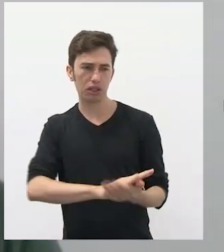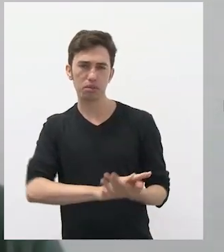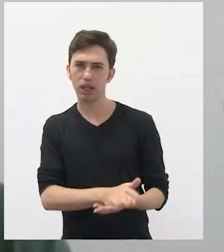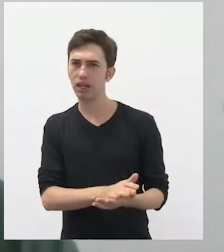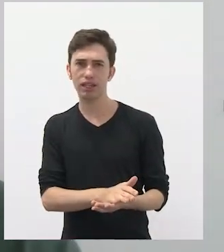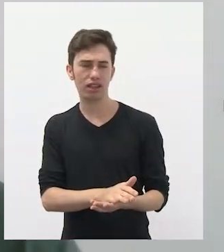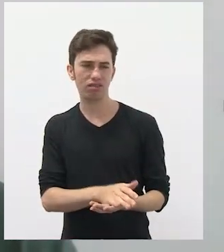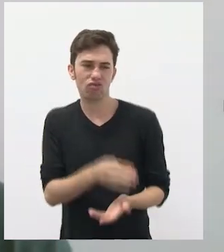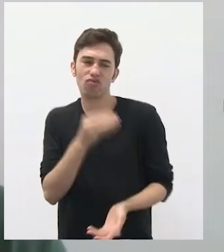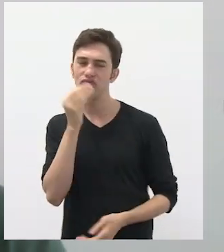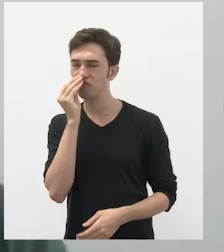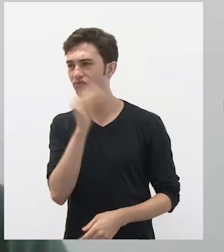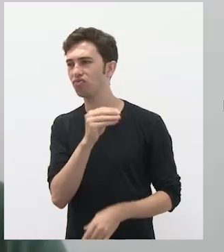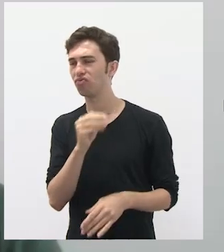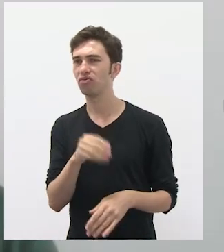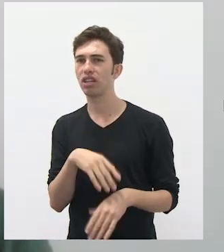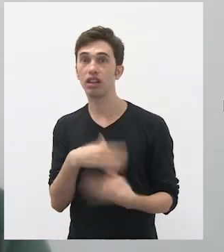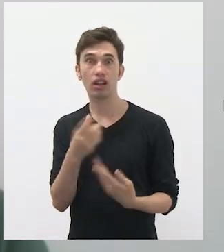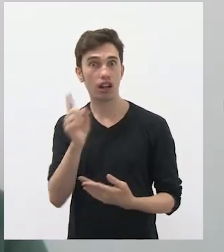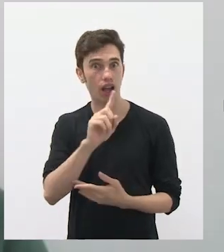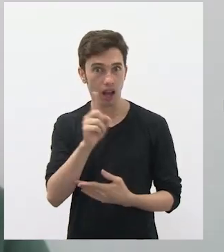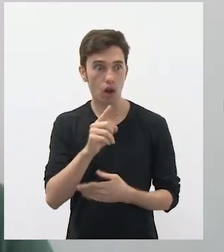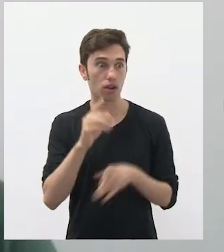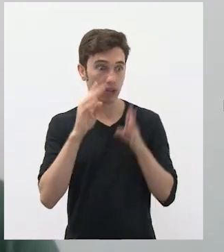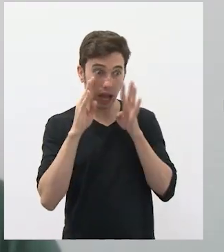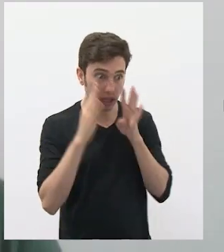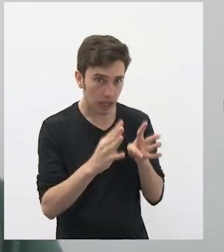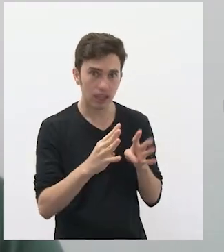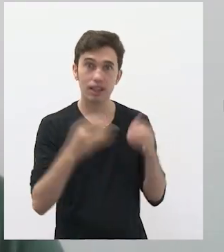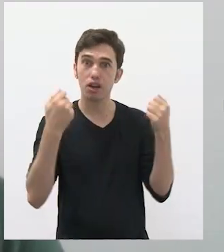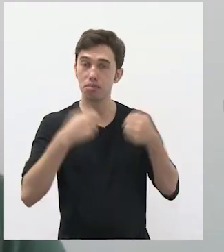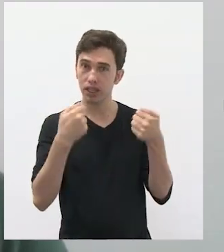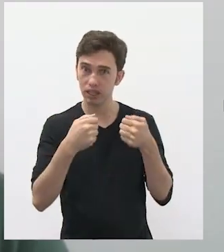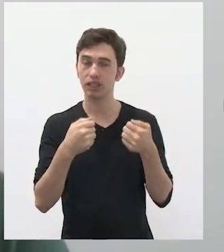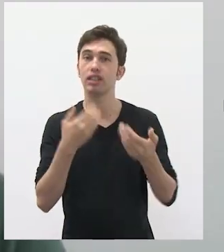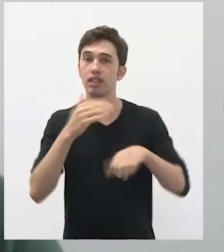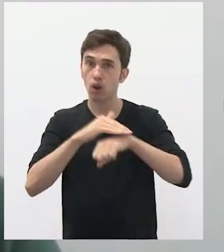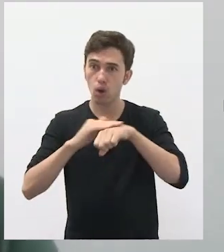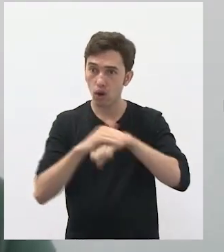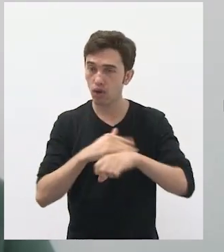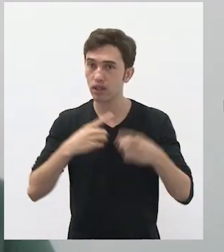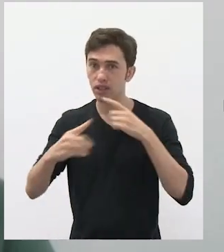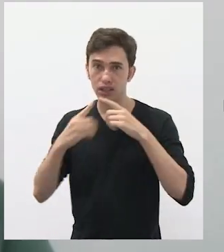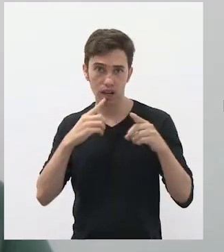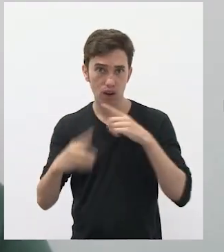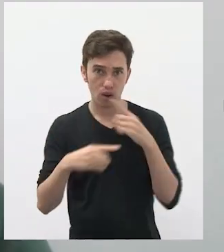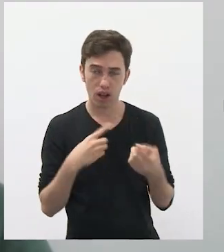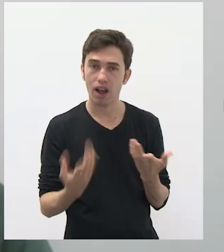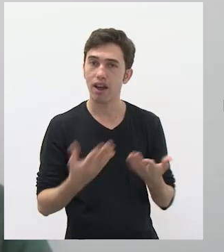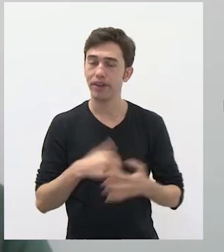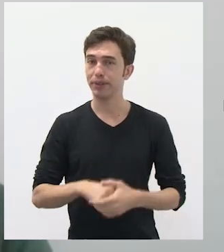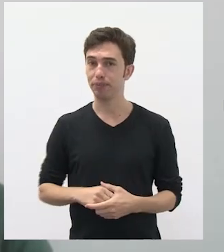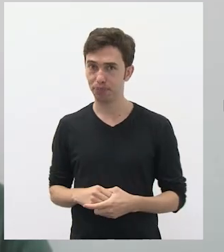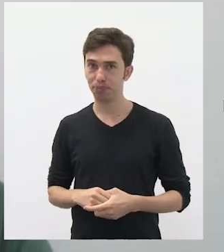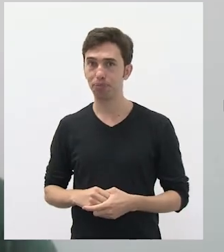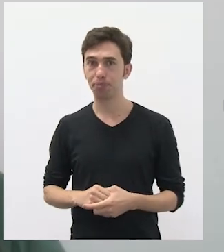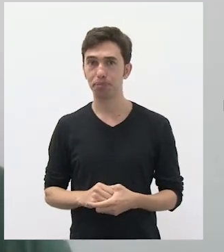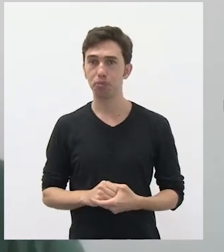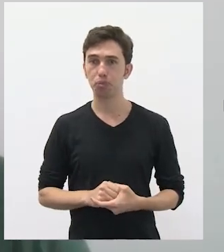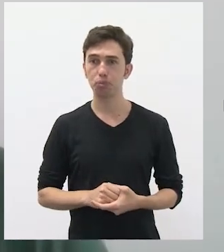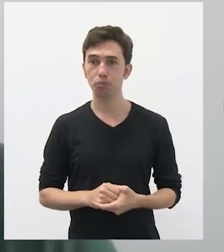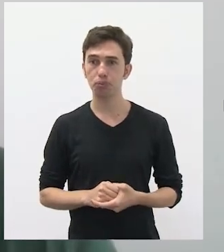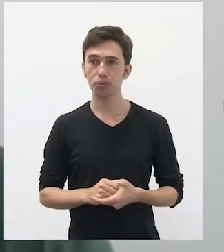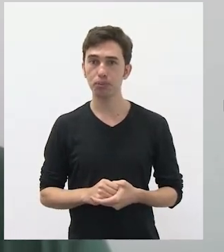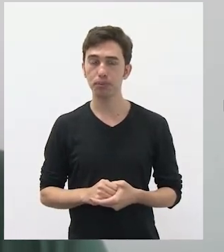tiver segurança, confiança, espaço, né? Por razões óbvias aí, de que se sentir também